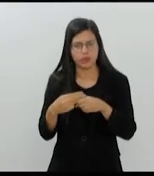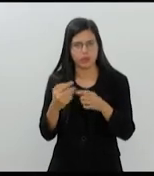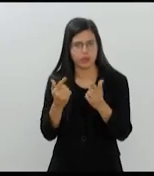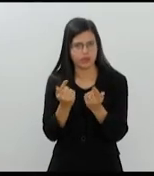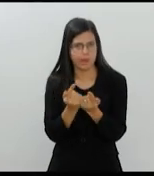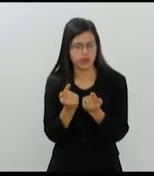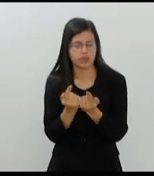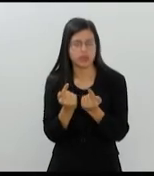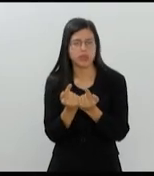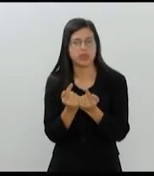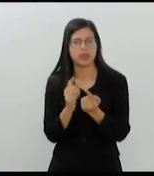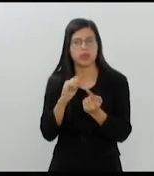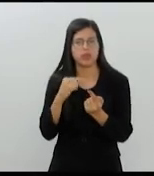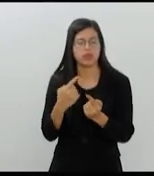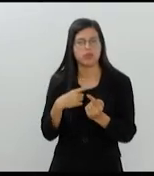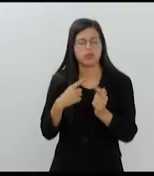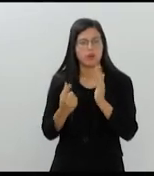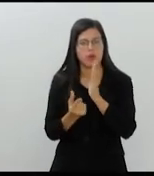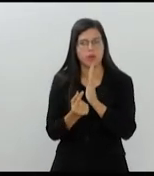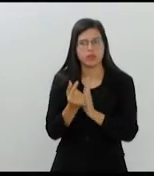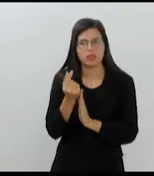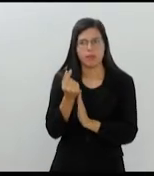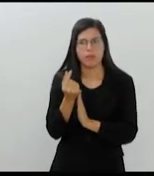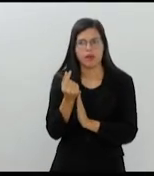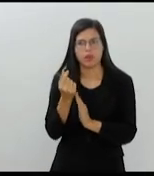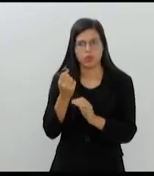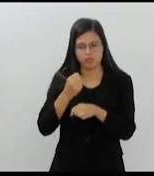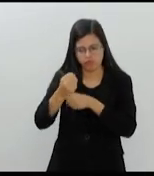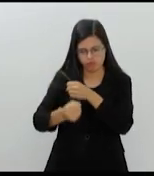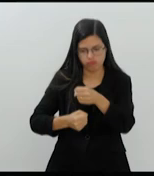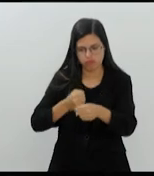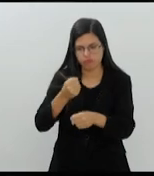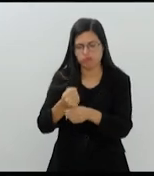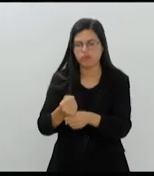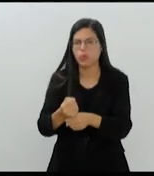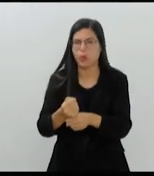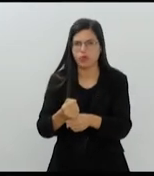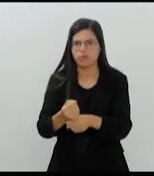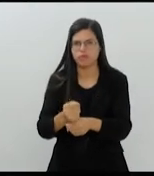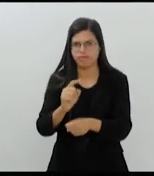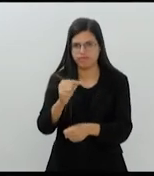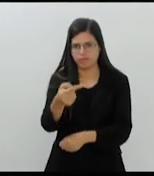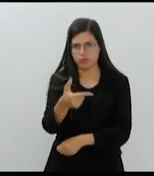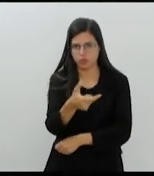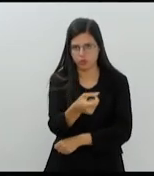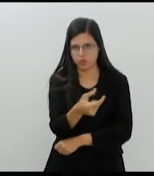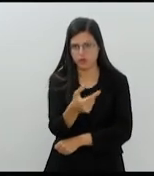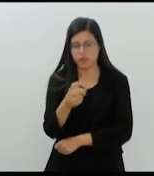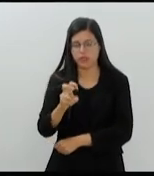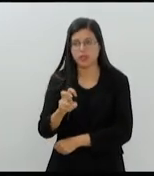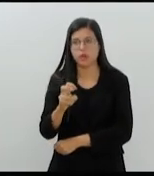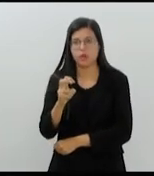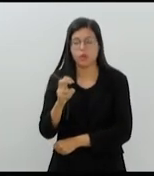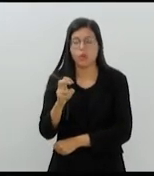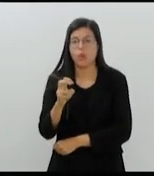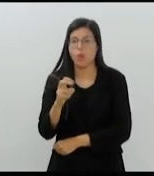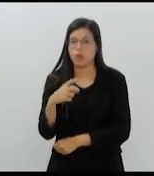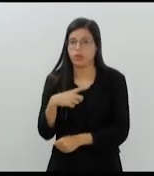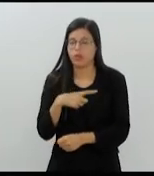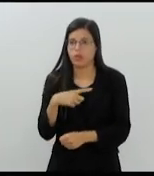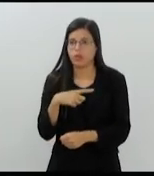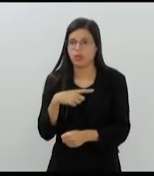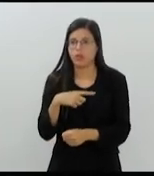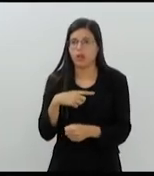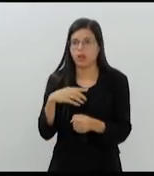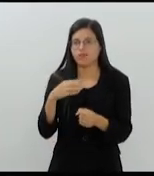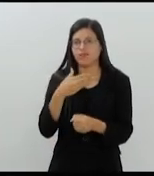Nós recebemos o orçamento do ano que vem. Um déficit de 14,6